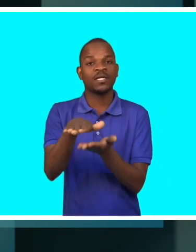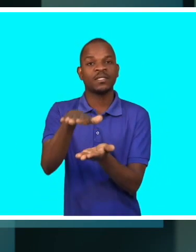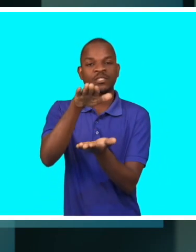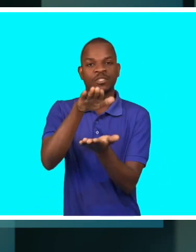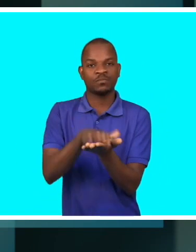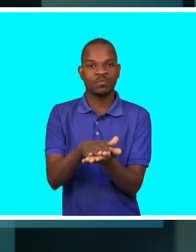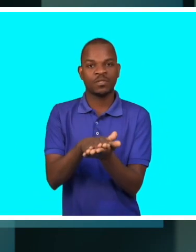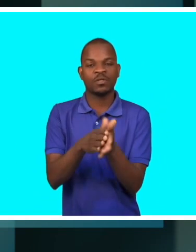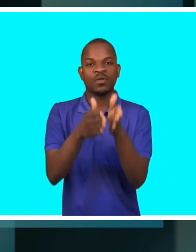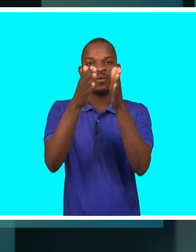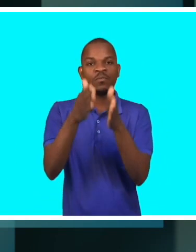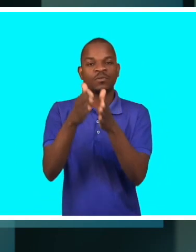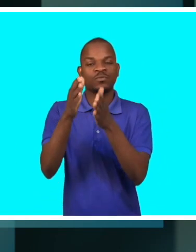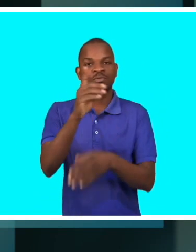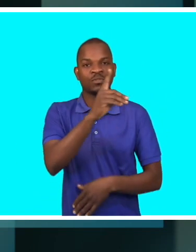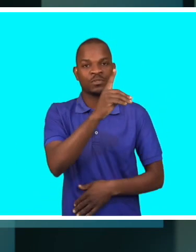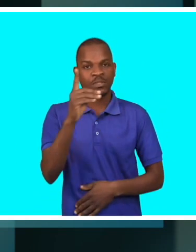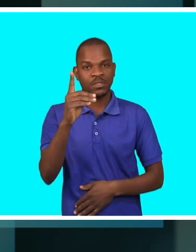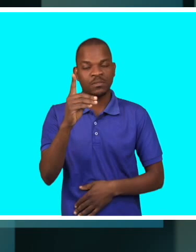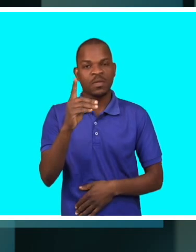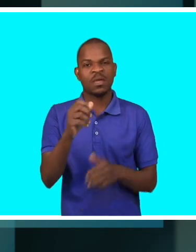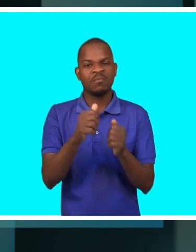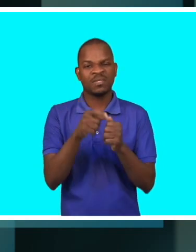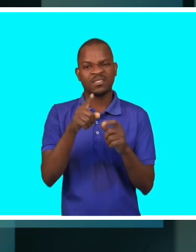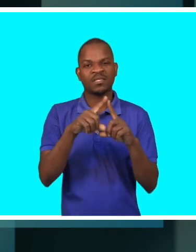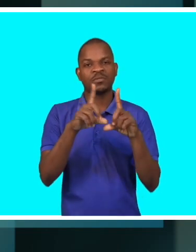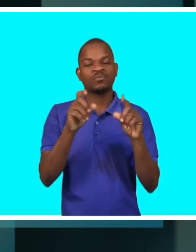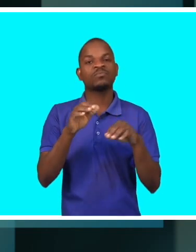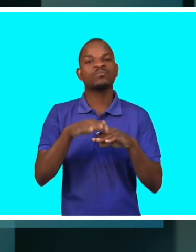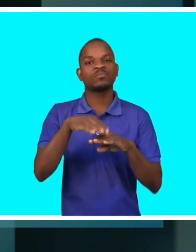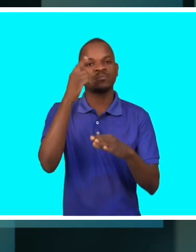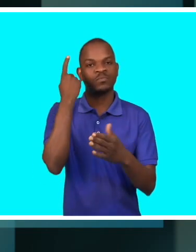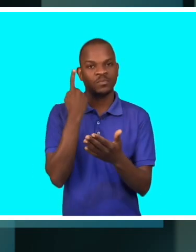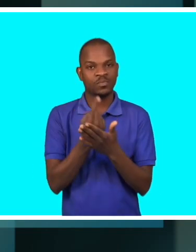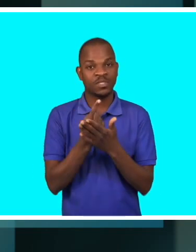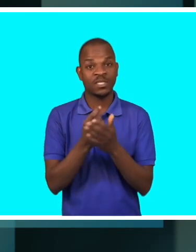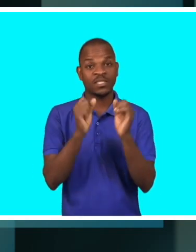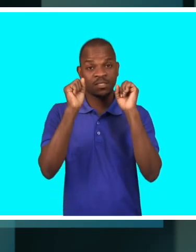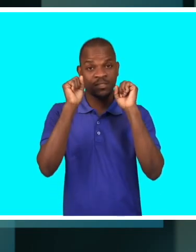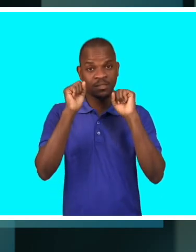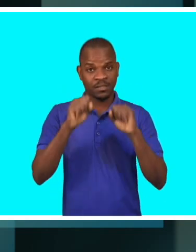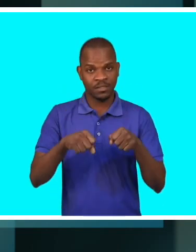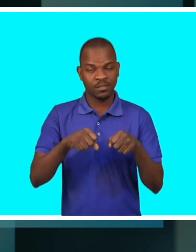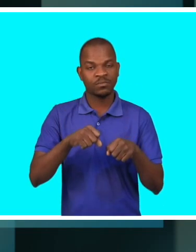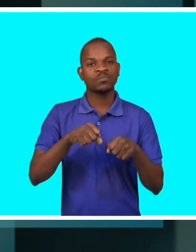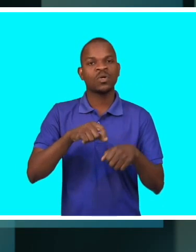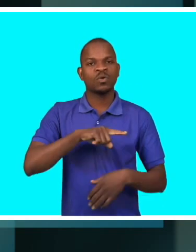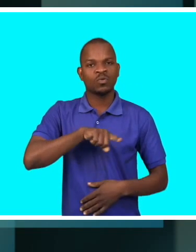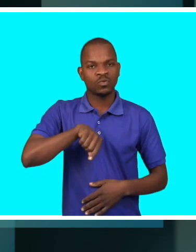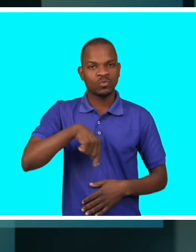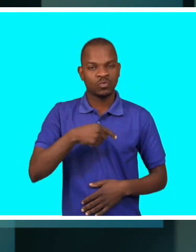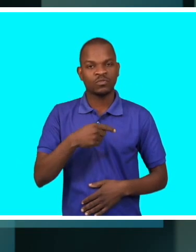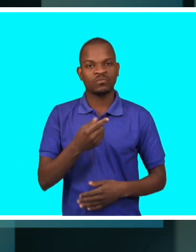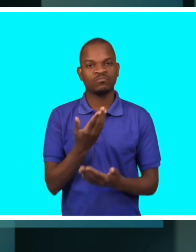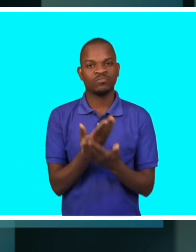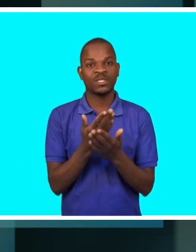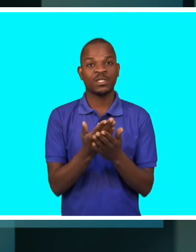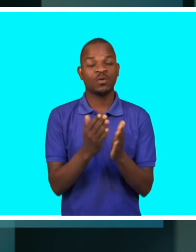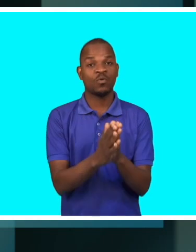a reserva para este aspecto particular, mas é uma questão interna e é uma questão, e já agora